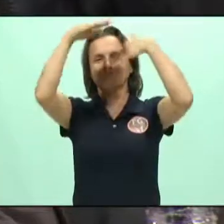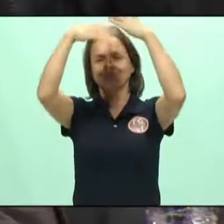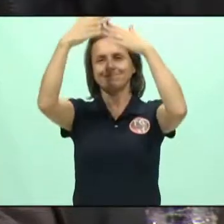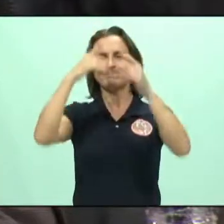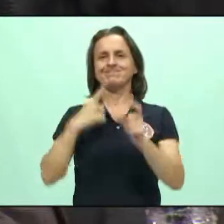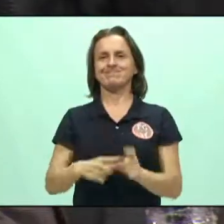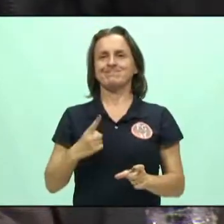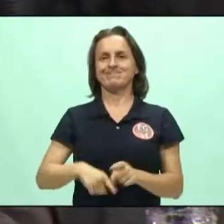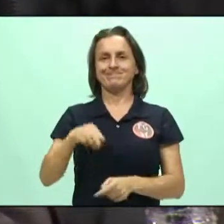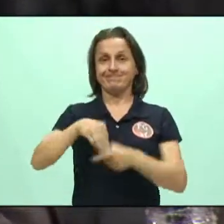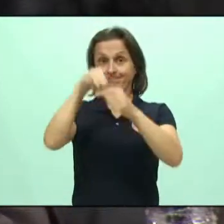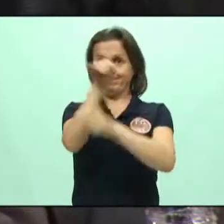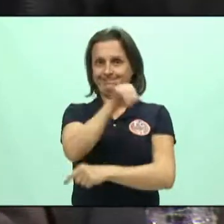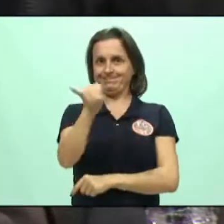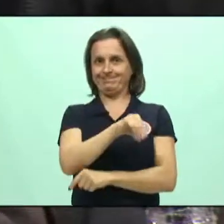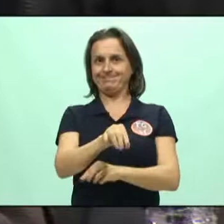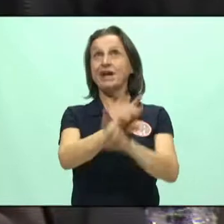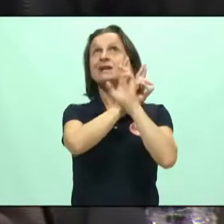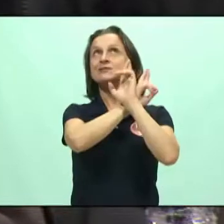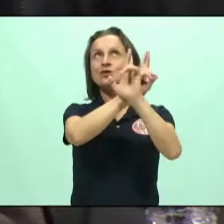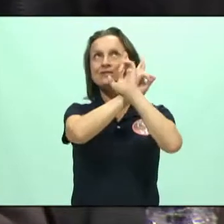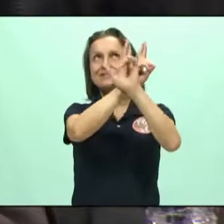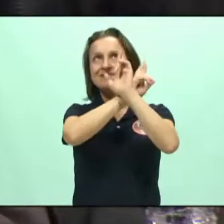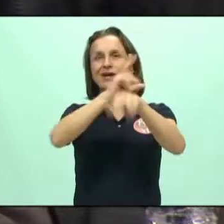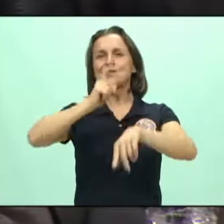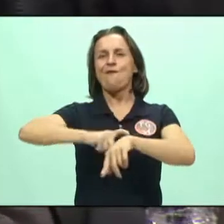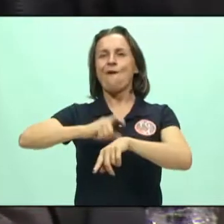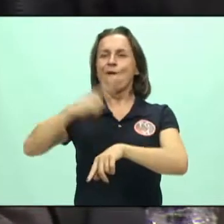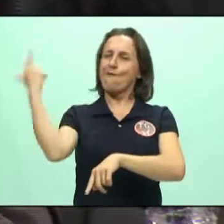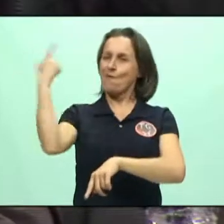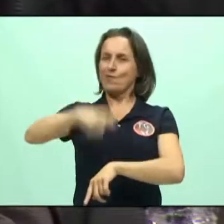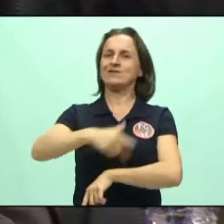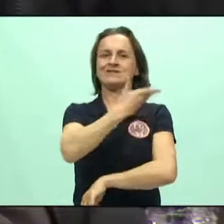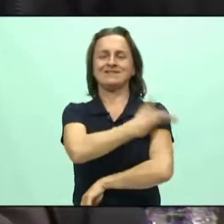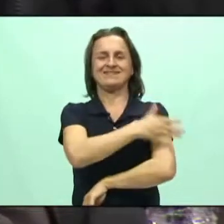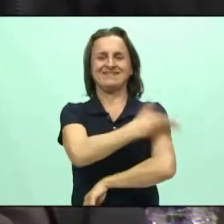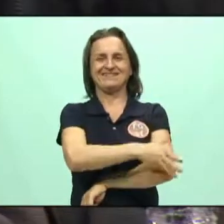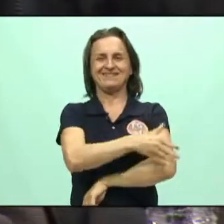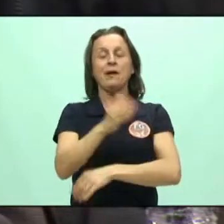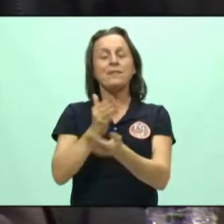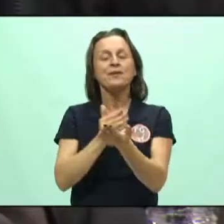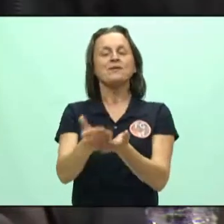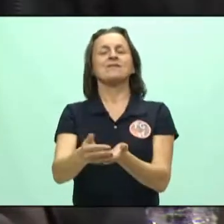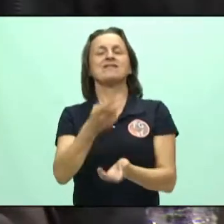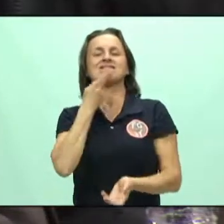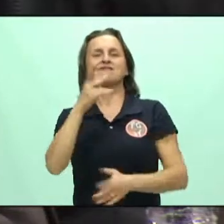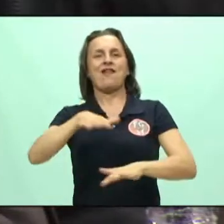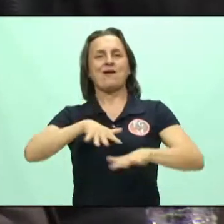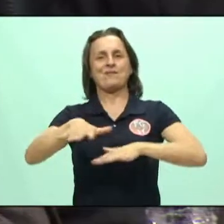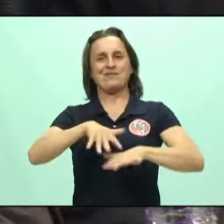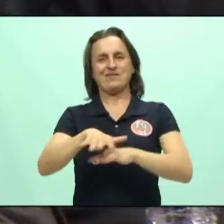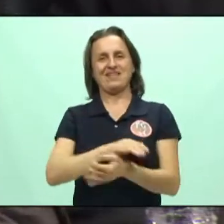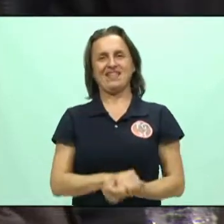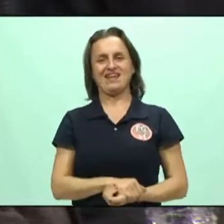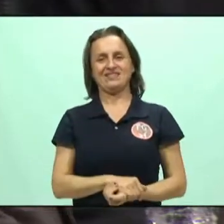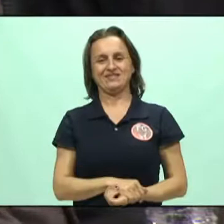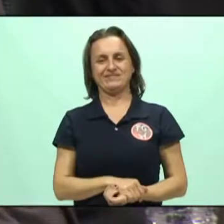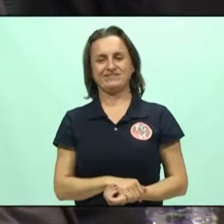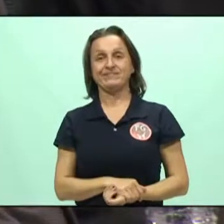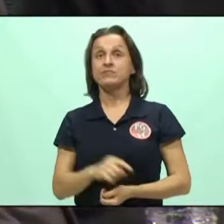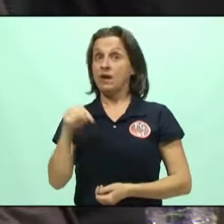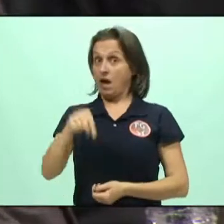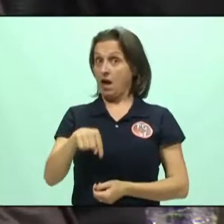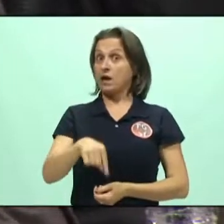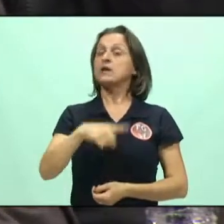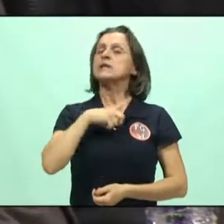eu não vejo a hora deles conseguirem botar aquilo ali em prática para a gente começar realmente a falar de mobilidade Enquanto Aqui nós temos